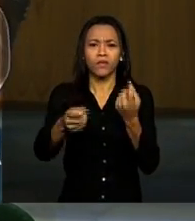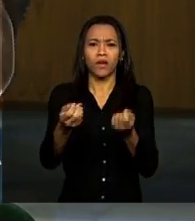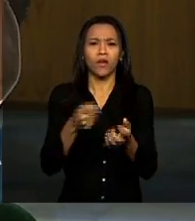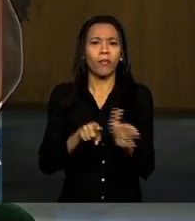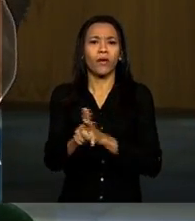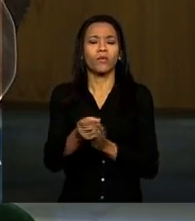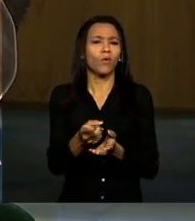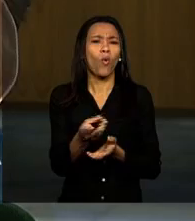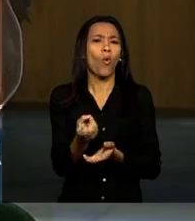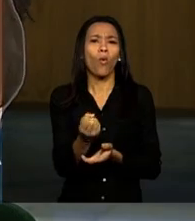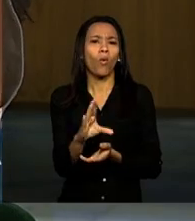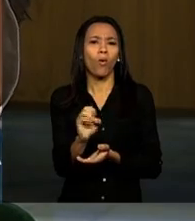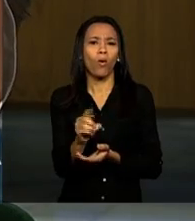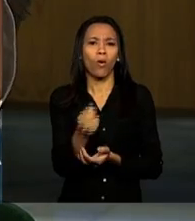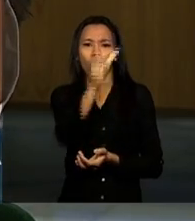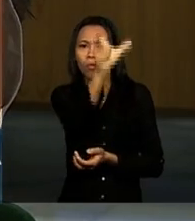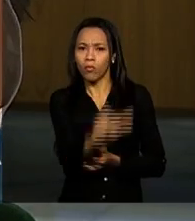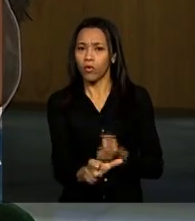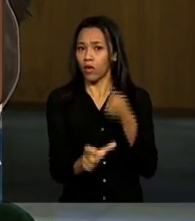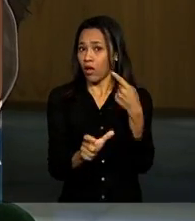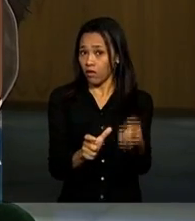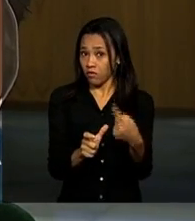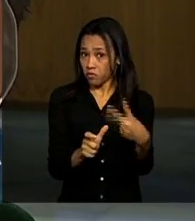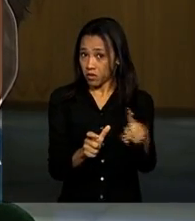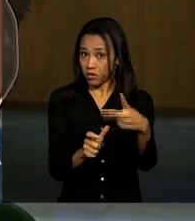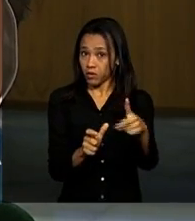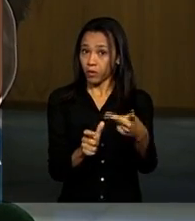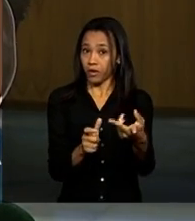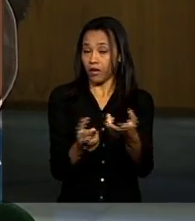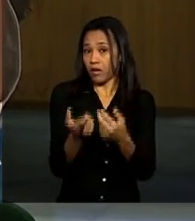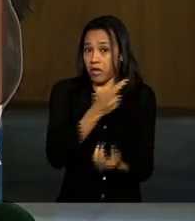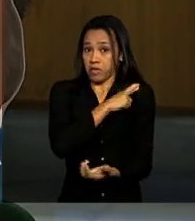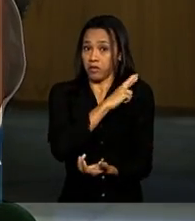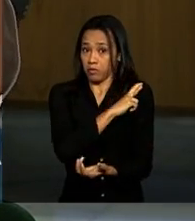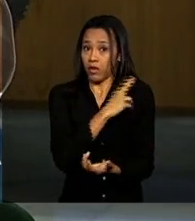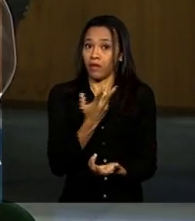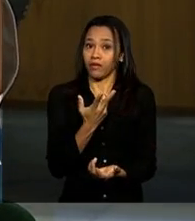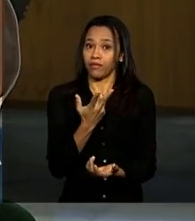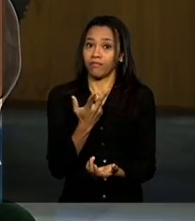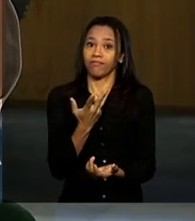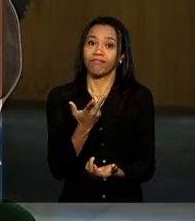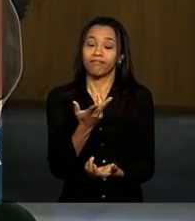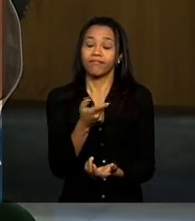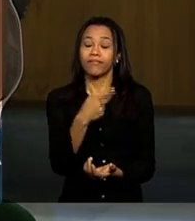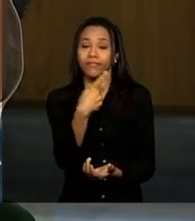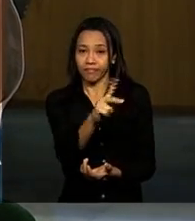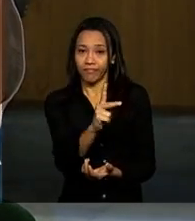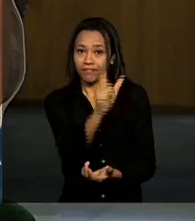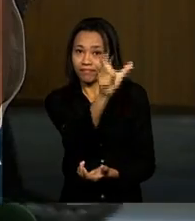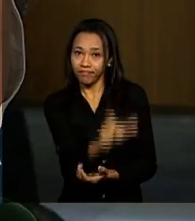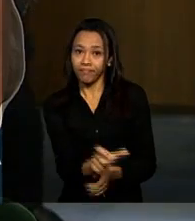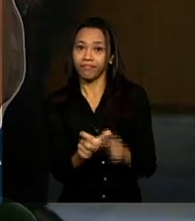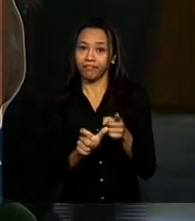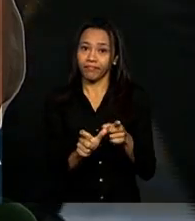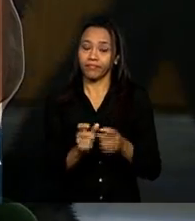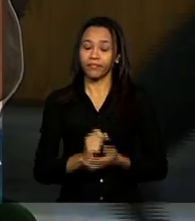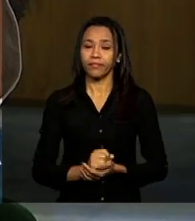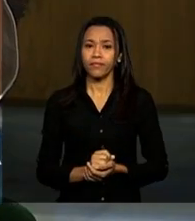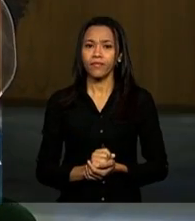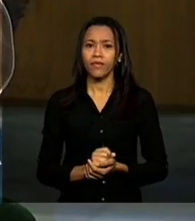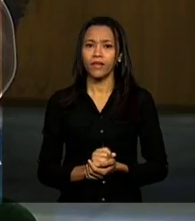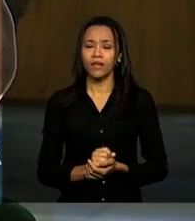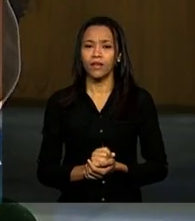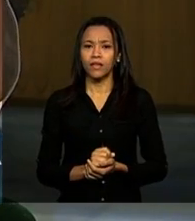que o seu papel que que me parece que é talvez até mais que Secom né e e e